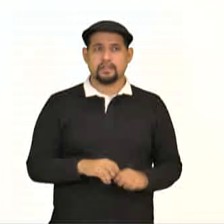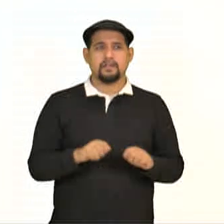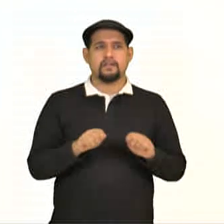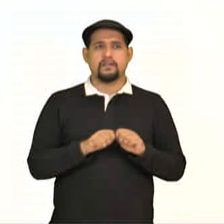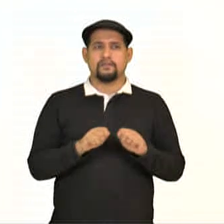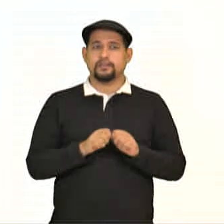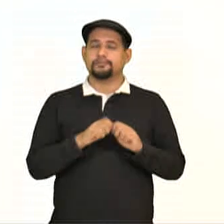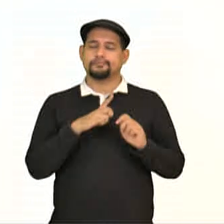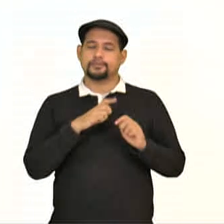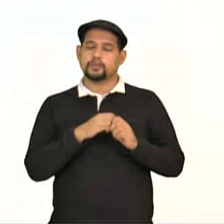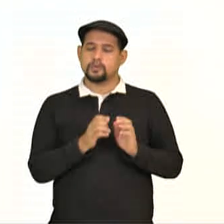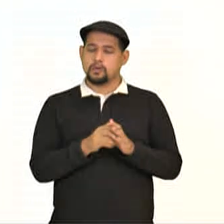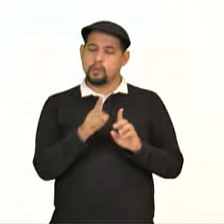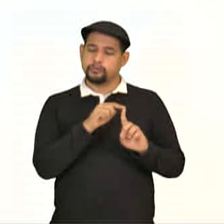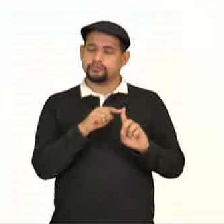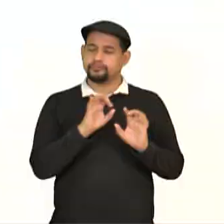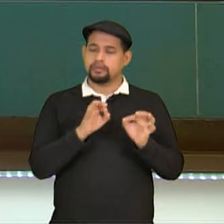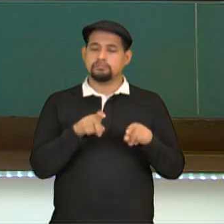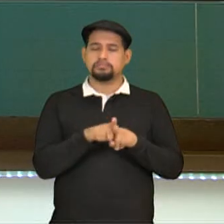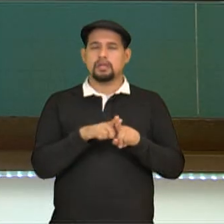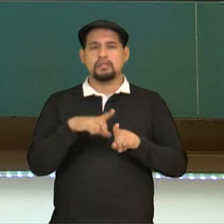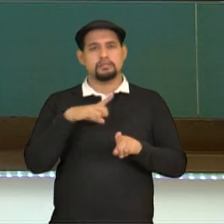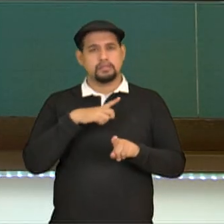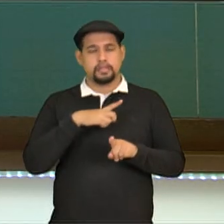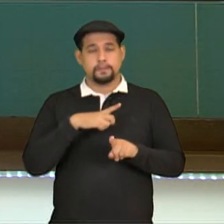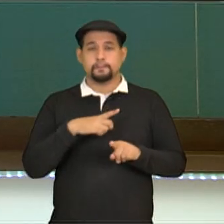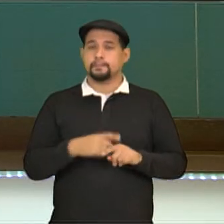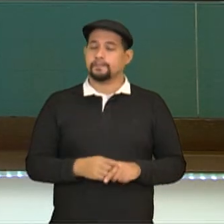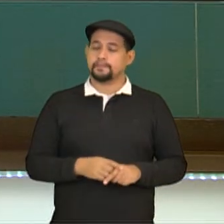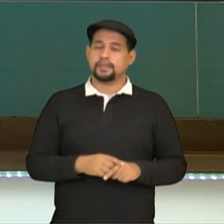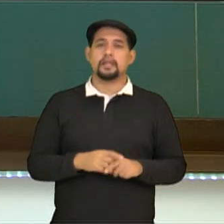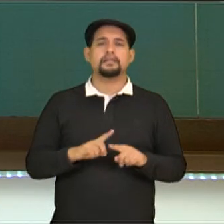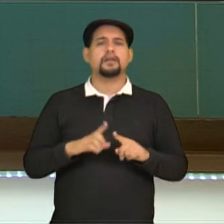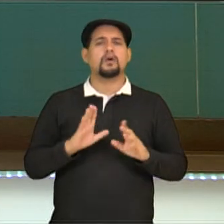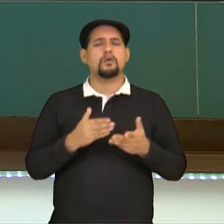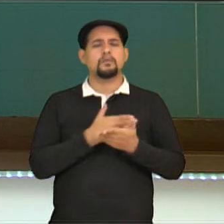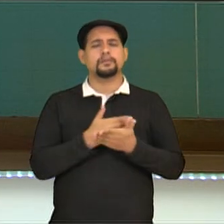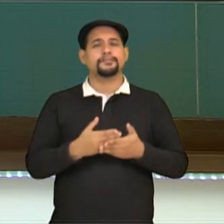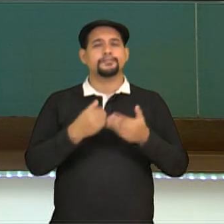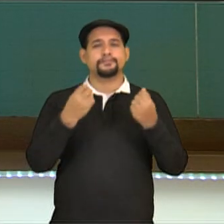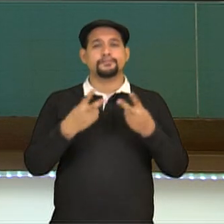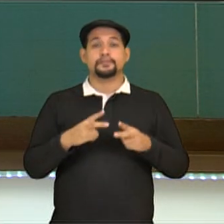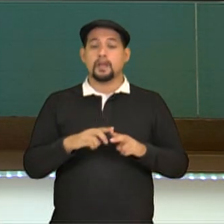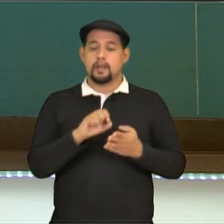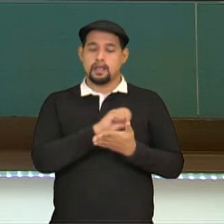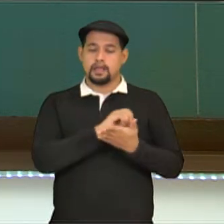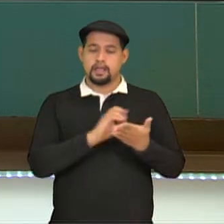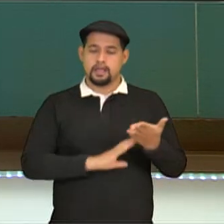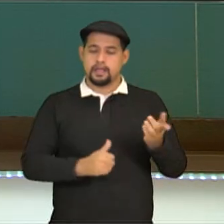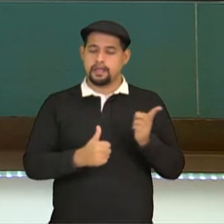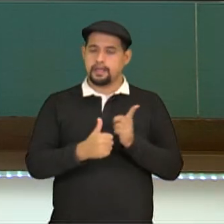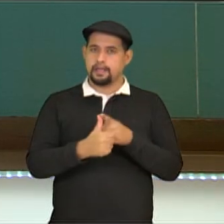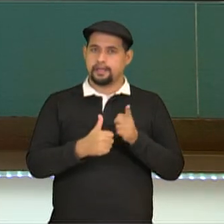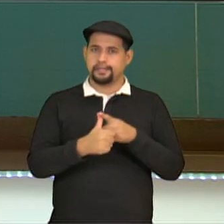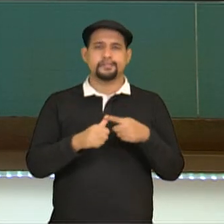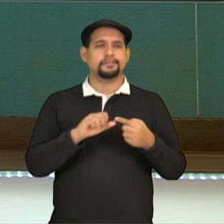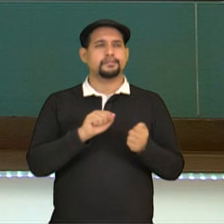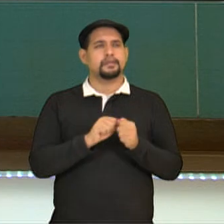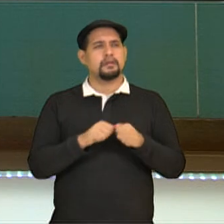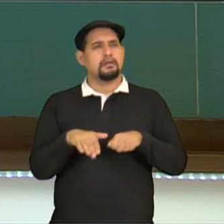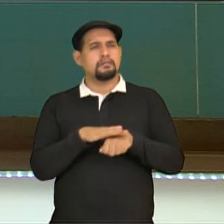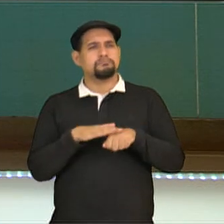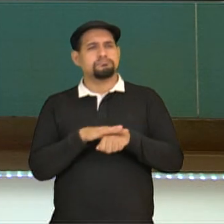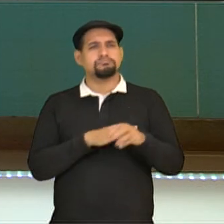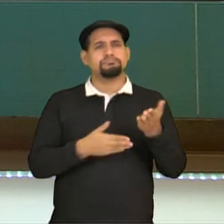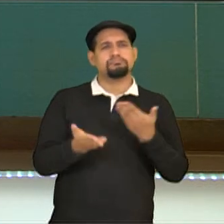pela Objetiva, né? Então nós temos aqui um fragmento. E vamos começar aqui já com a nossa primeira atividade para aquecer as